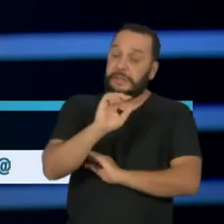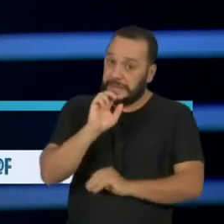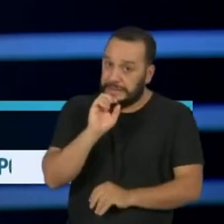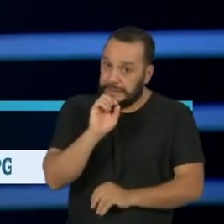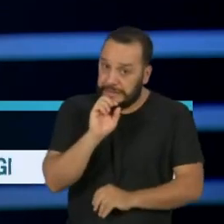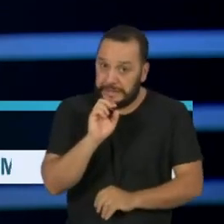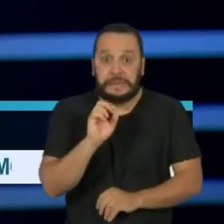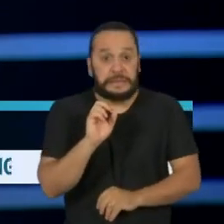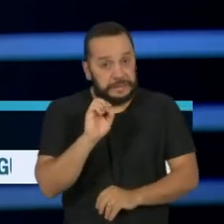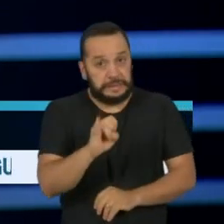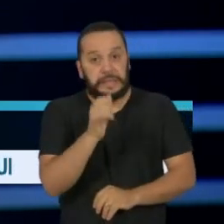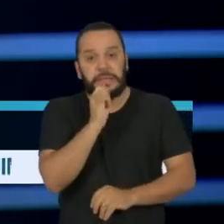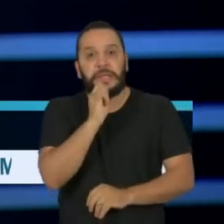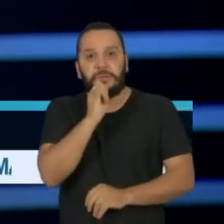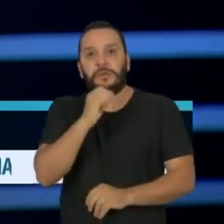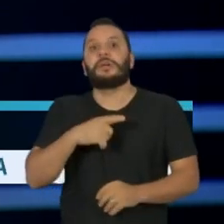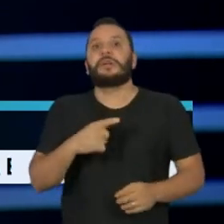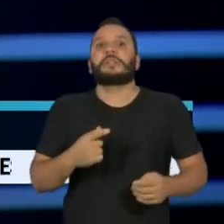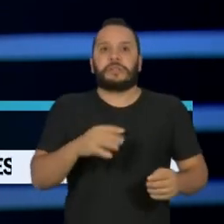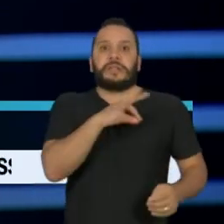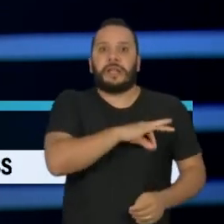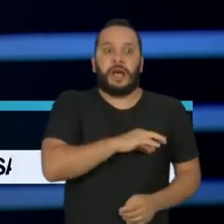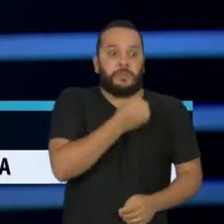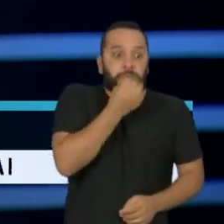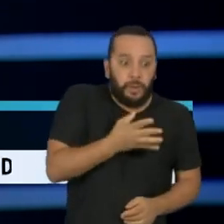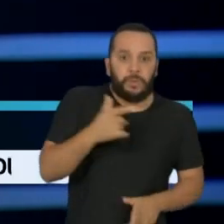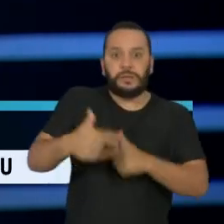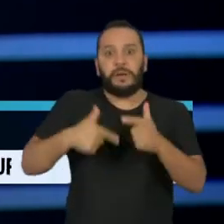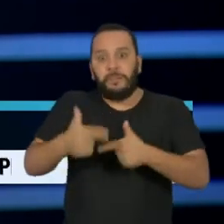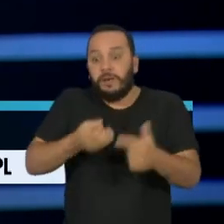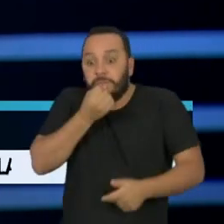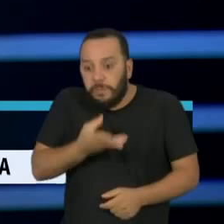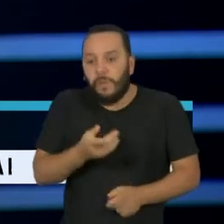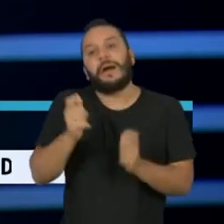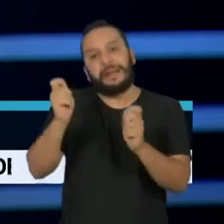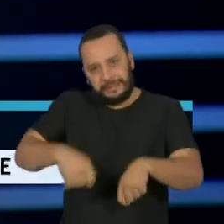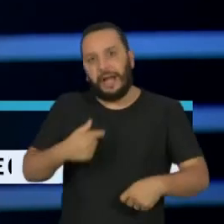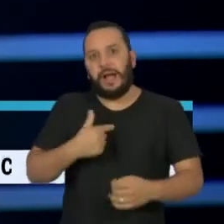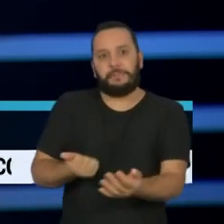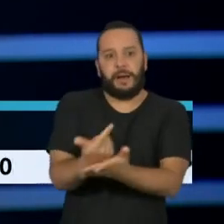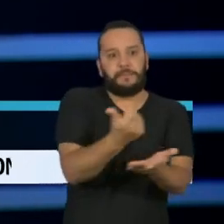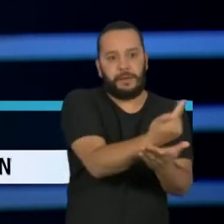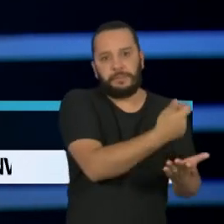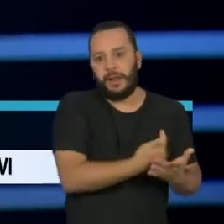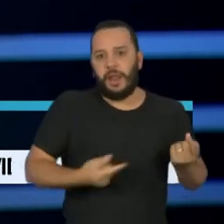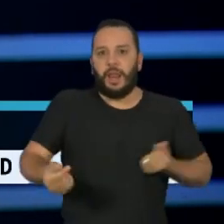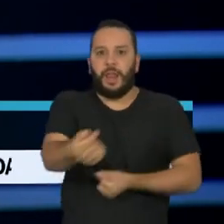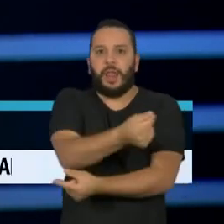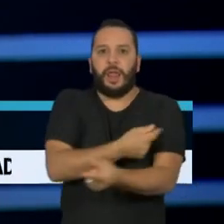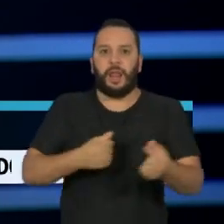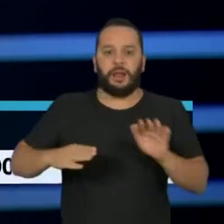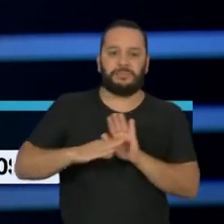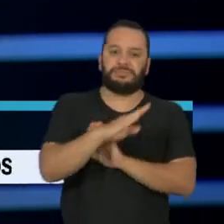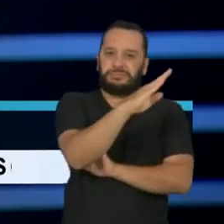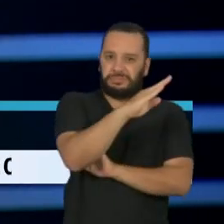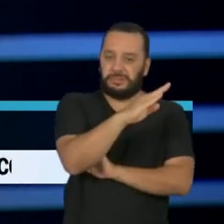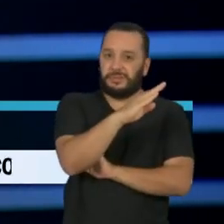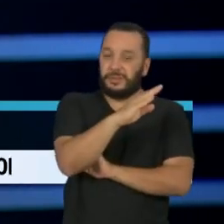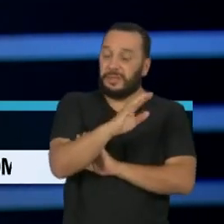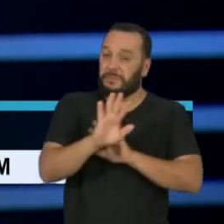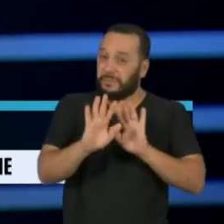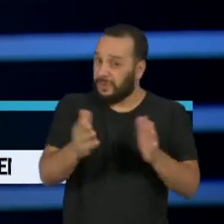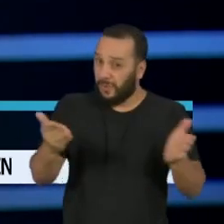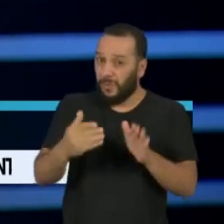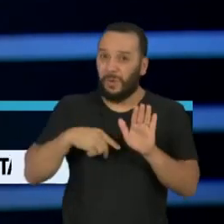uma volta da renda e do emprego forte, e aí você teria uma demanda crescente. Também não é o que a gente está vendo. A curva do desemprego cai